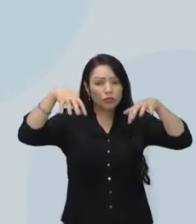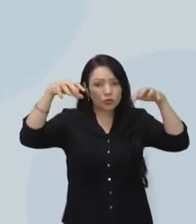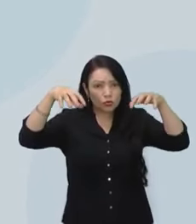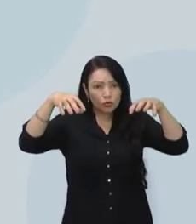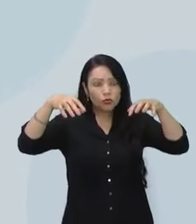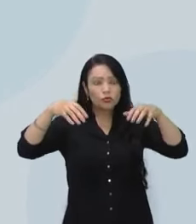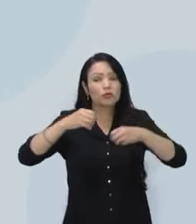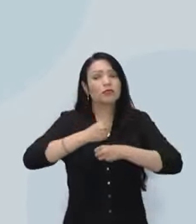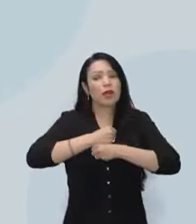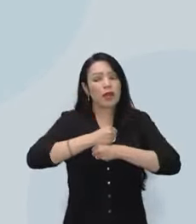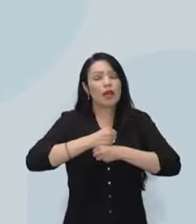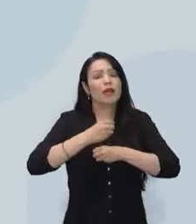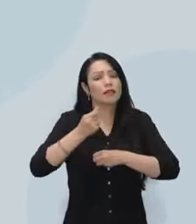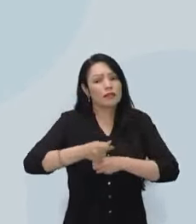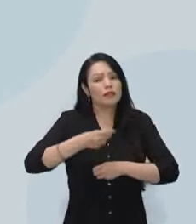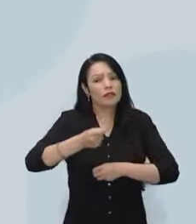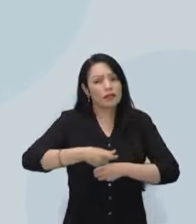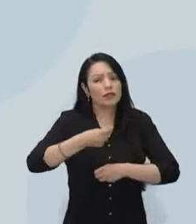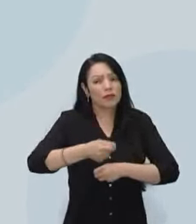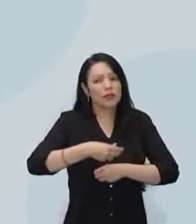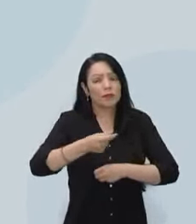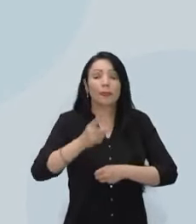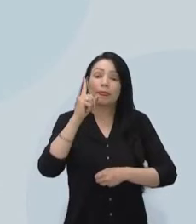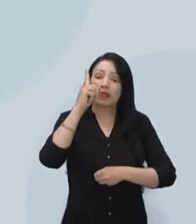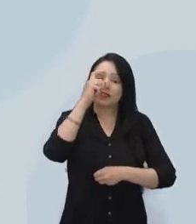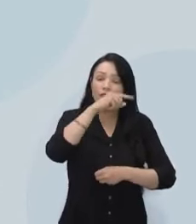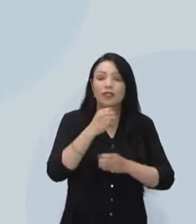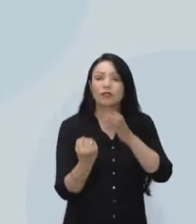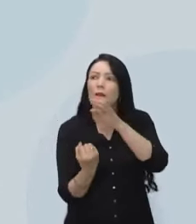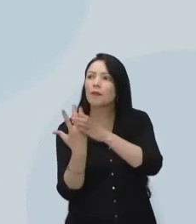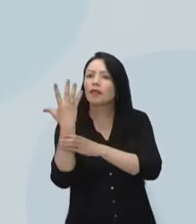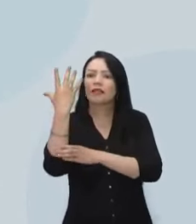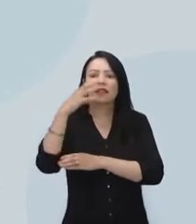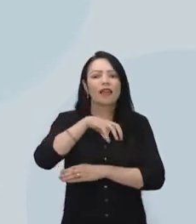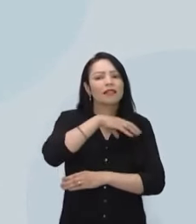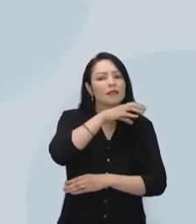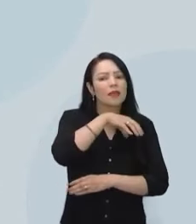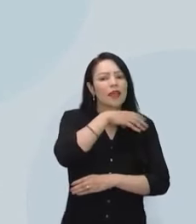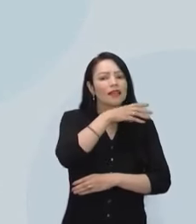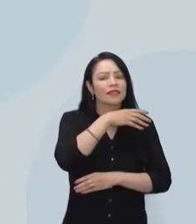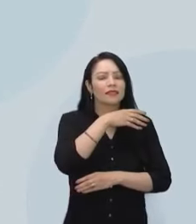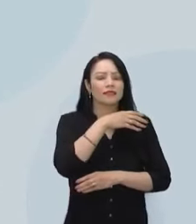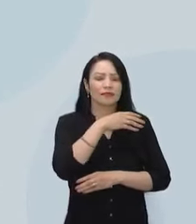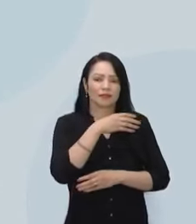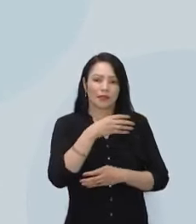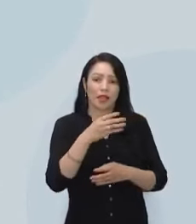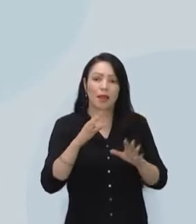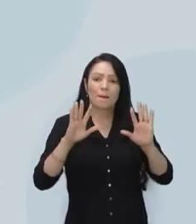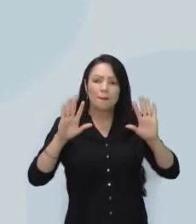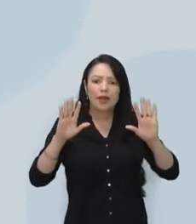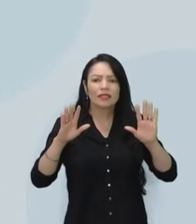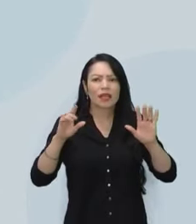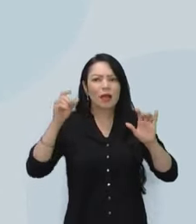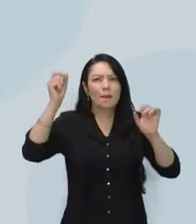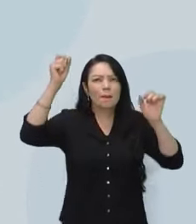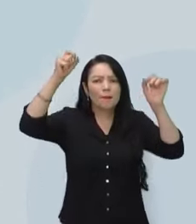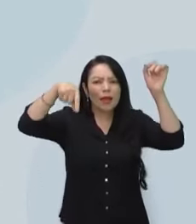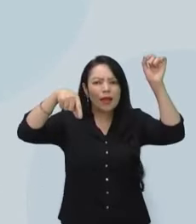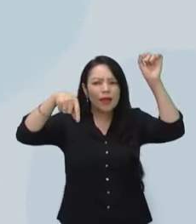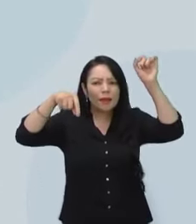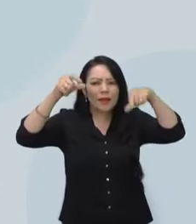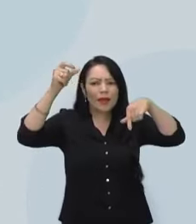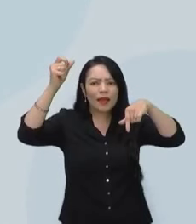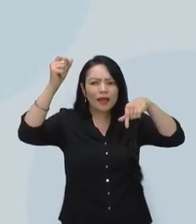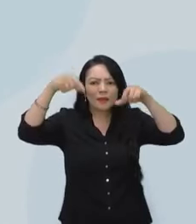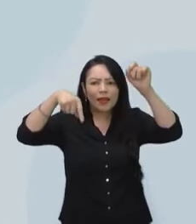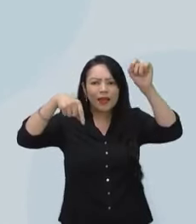longa, difícil para a sobrevivência das plantas e dos animais. Mas também é preciso dizer que basta cair as primeiras gotinhas de água